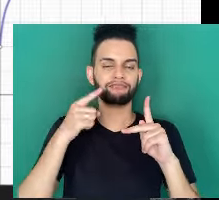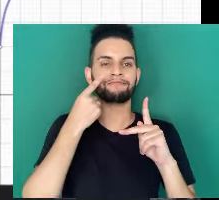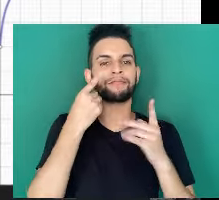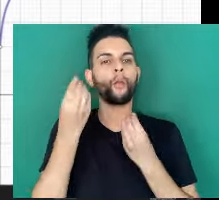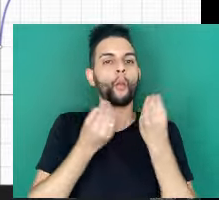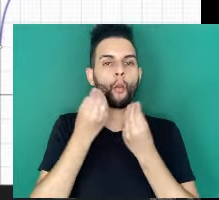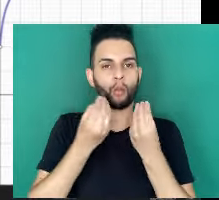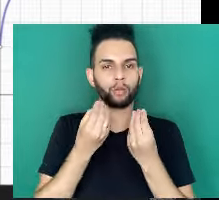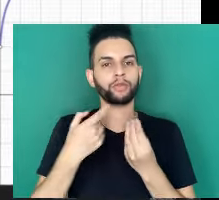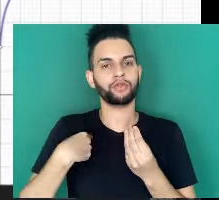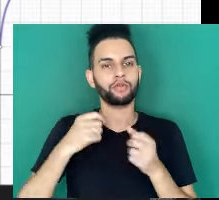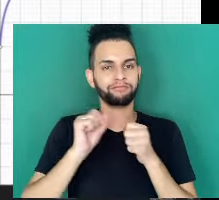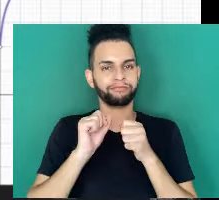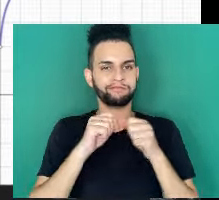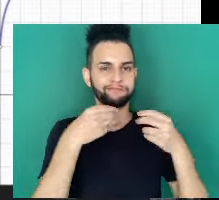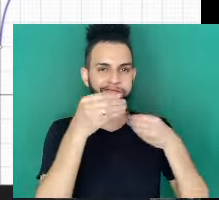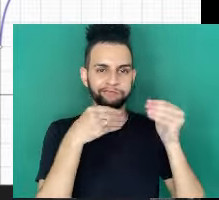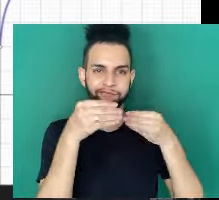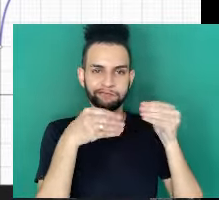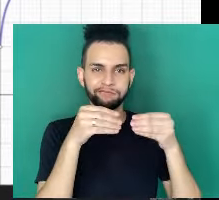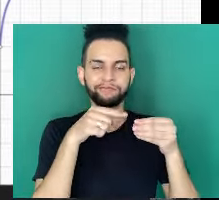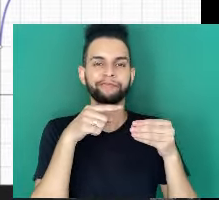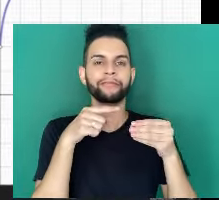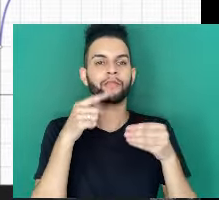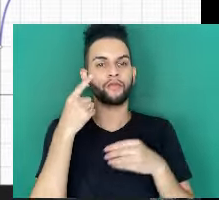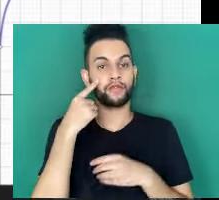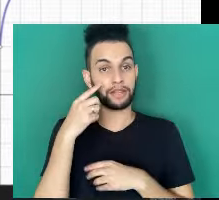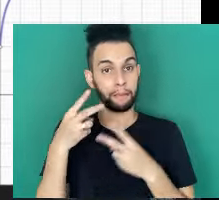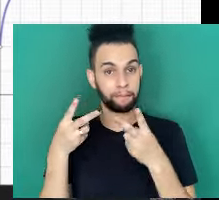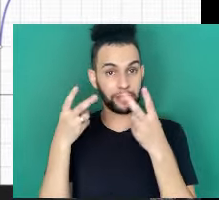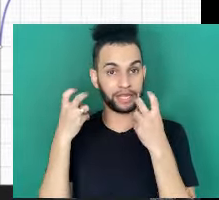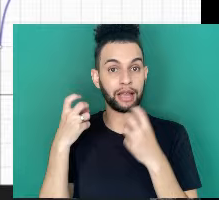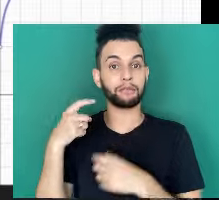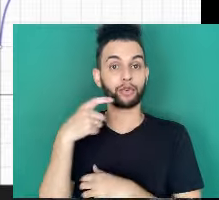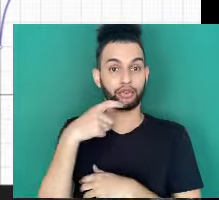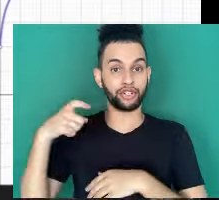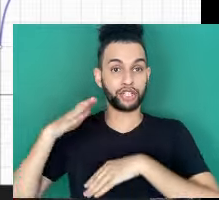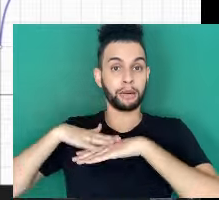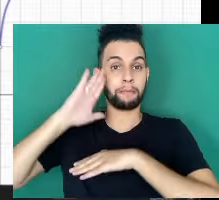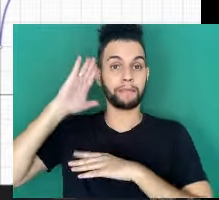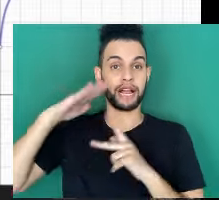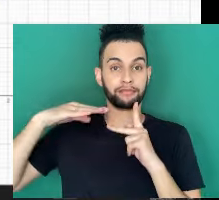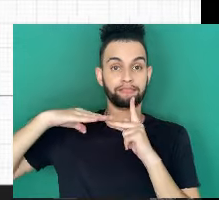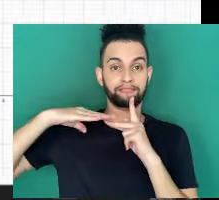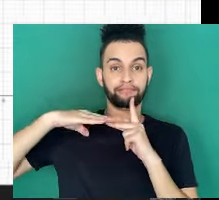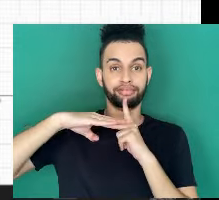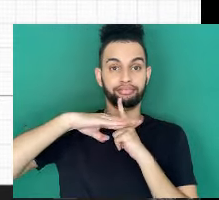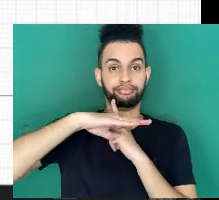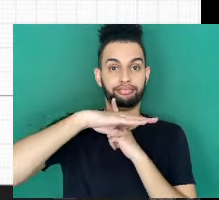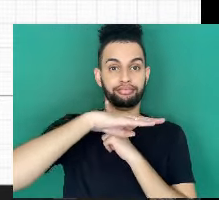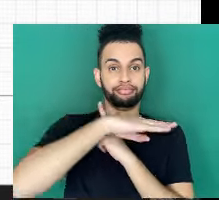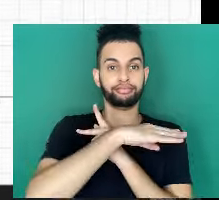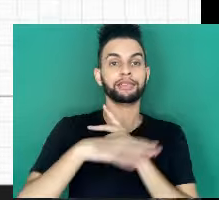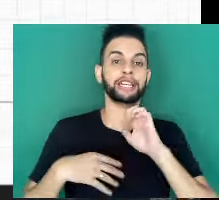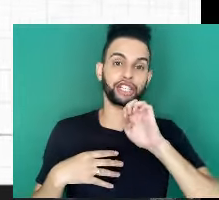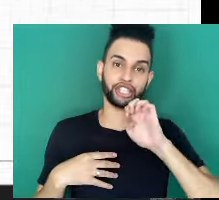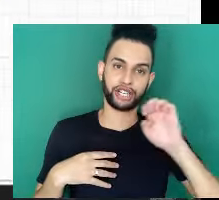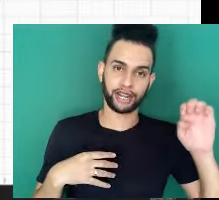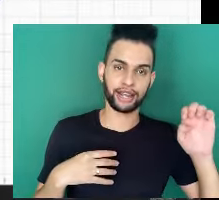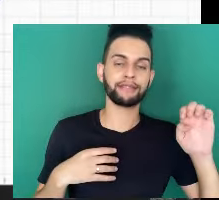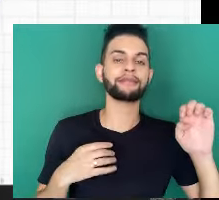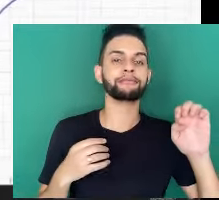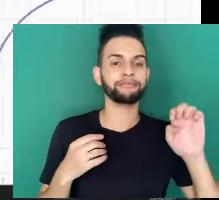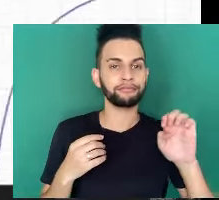GeoGebra. Então eu vou animar esse ponto. Você está vendo que o x está indo cada vez mais para a esquerda,